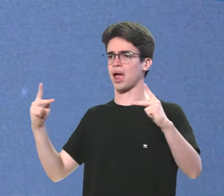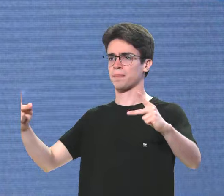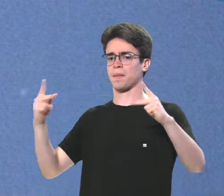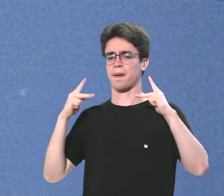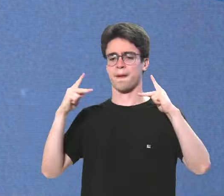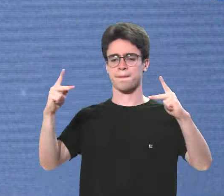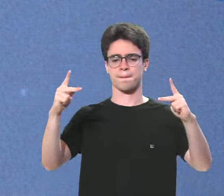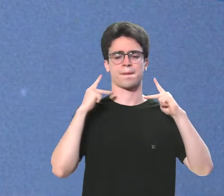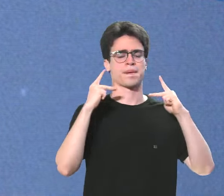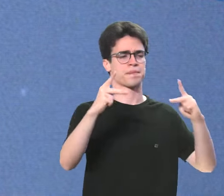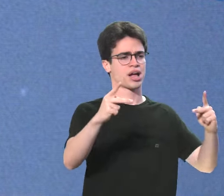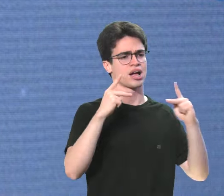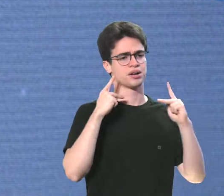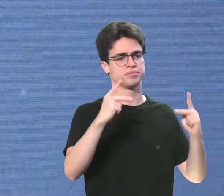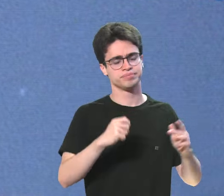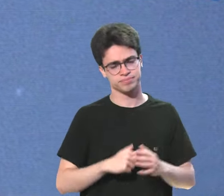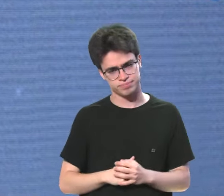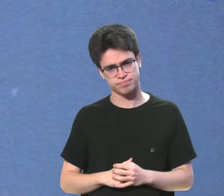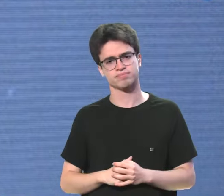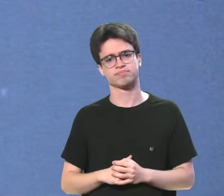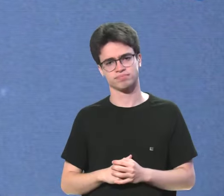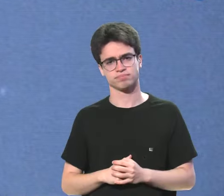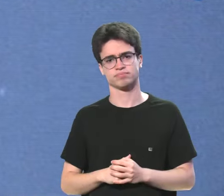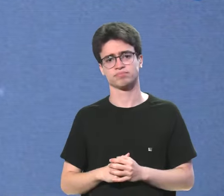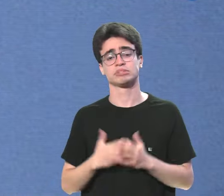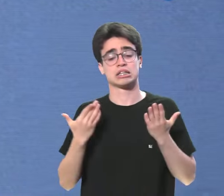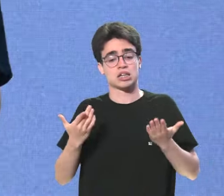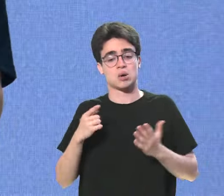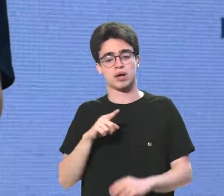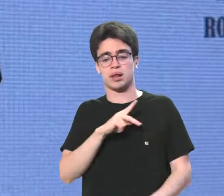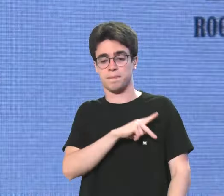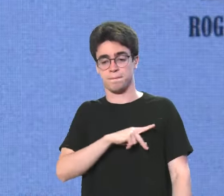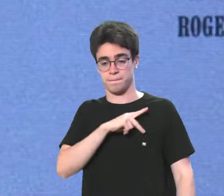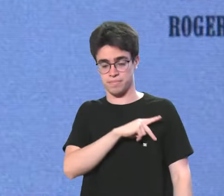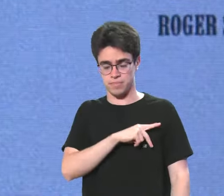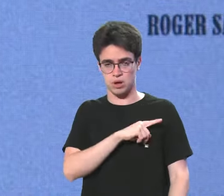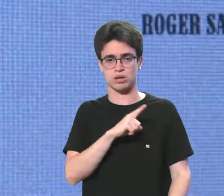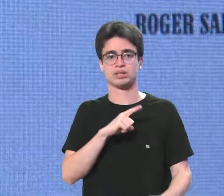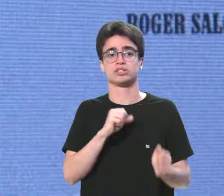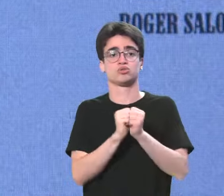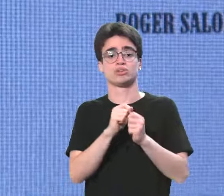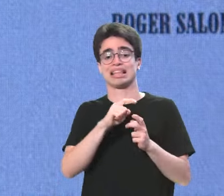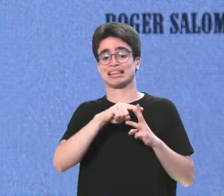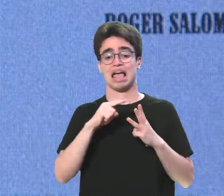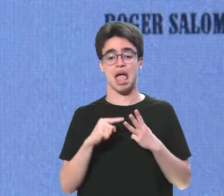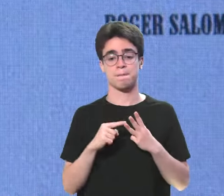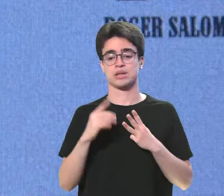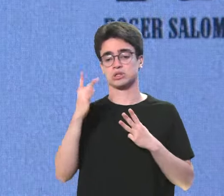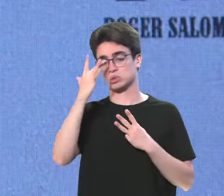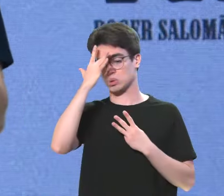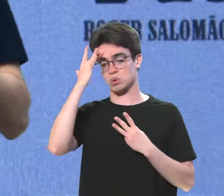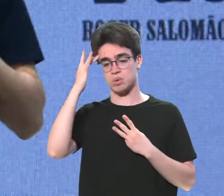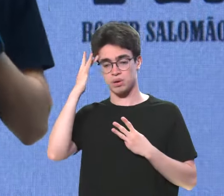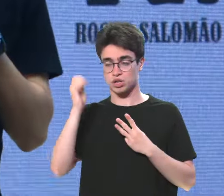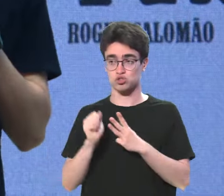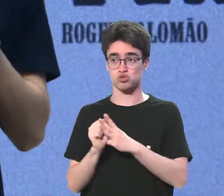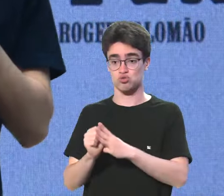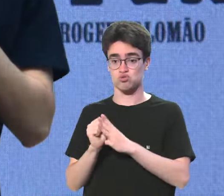nome do senhor Saulo tinha três pessoas três tipos de pessoa perto